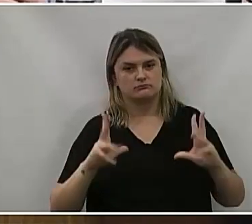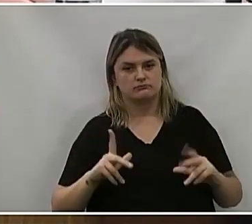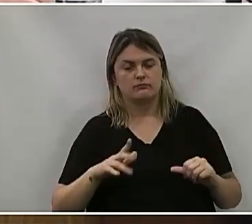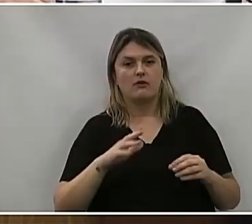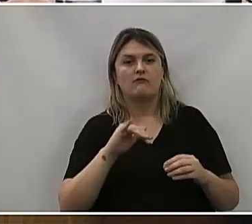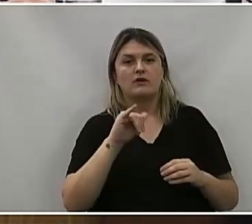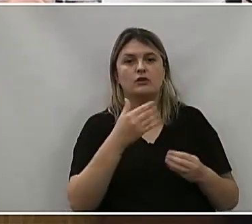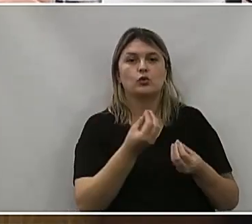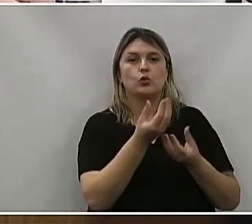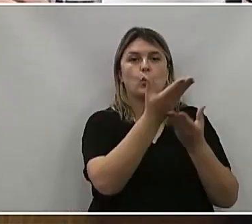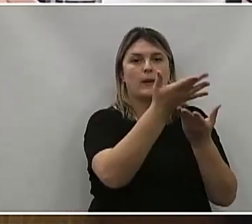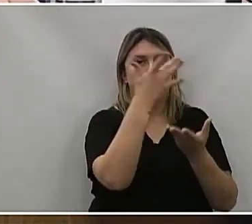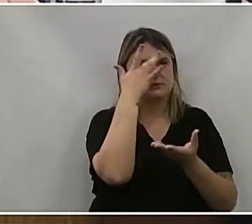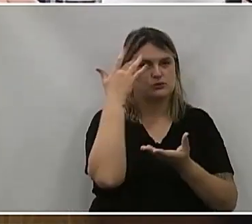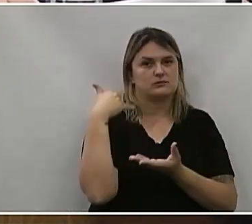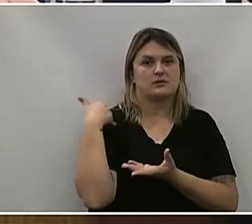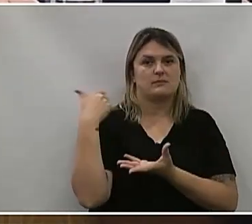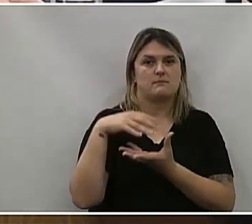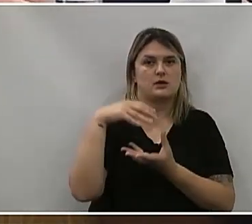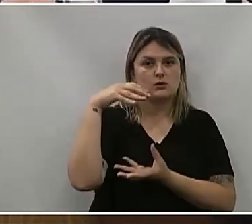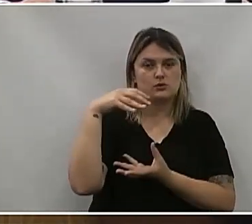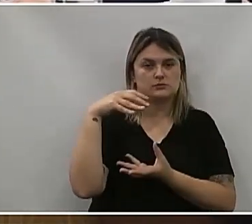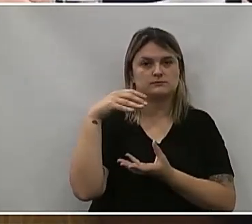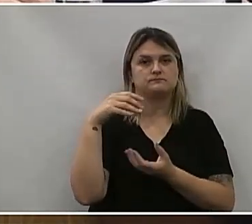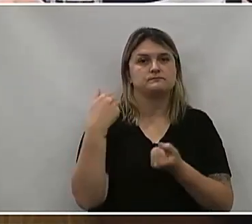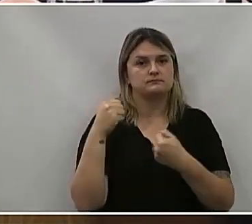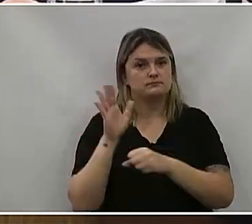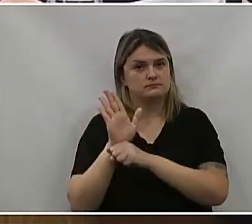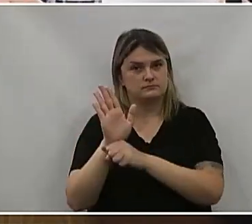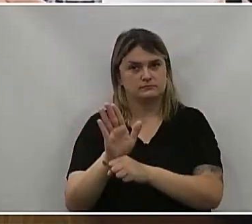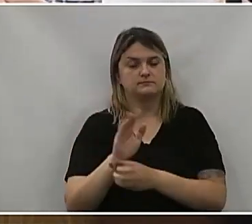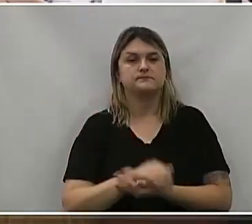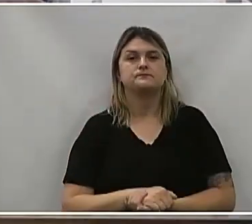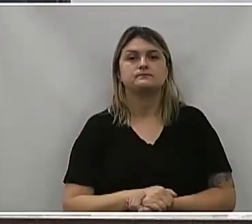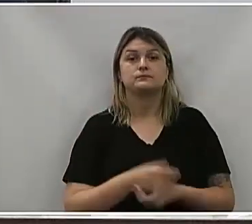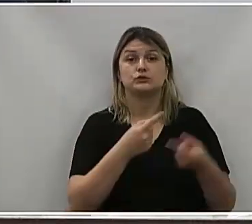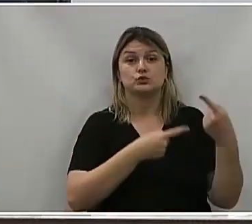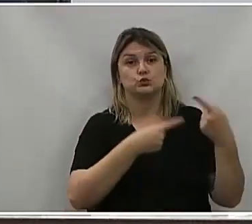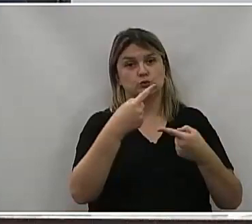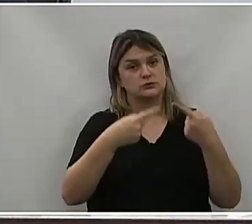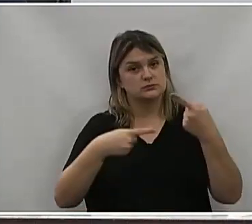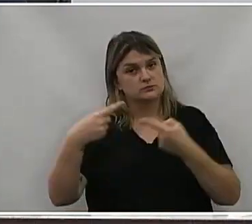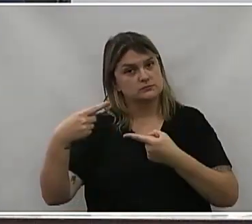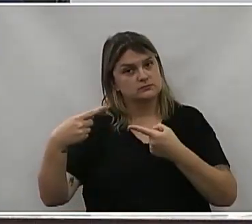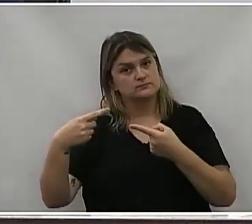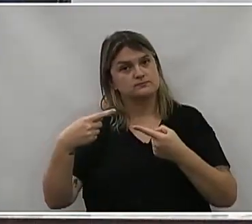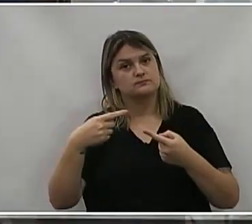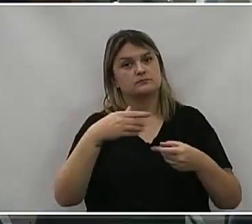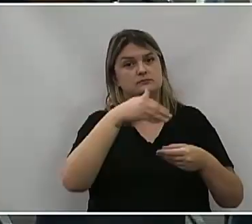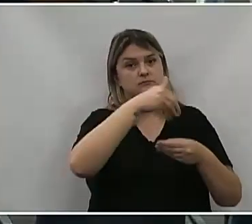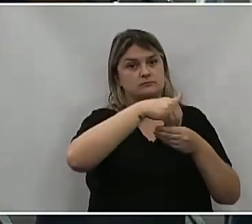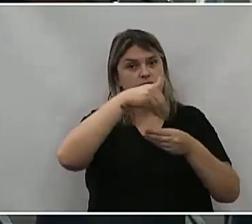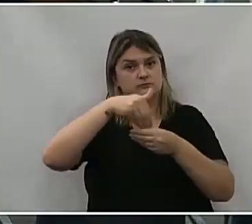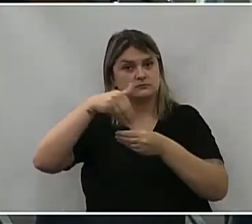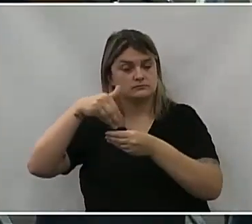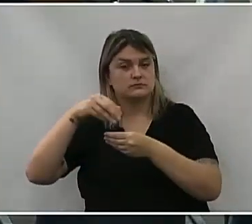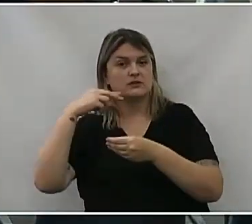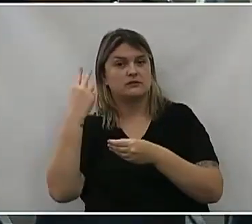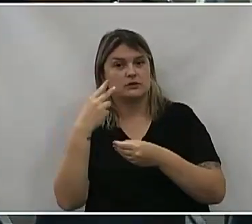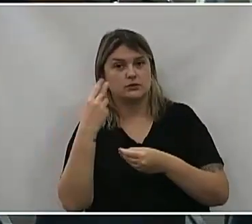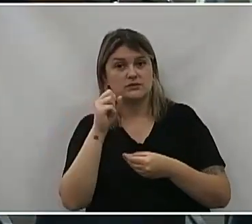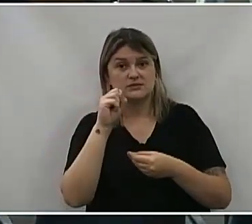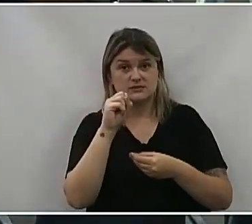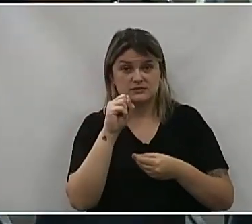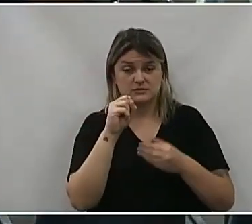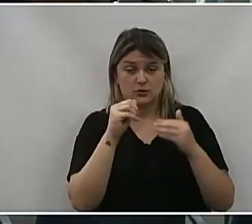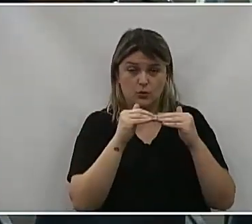serem destinados a pessoas idosas em situação de vulnerabilidade. Em discussão, em votação, senhores